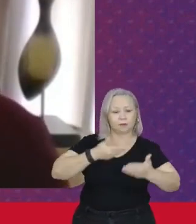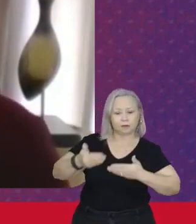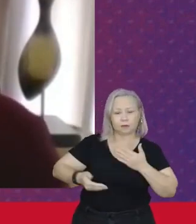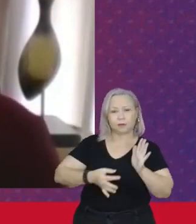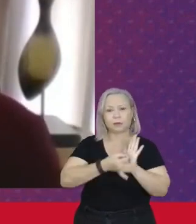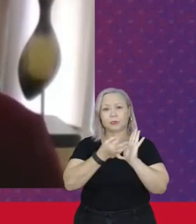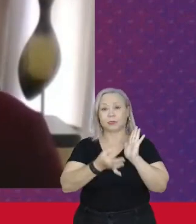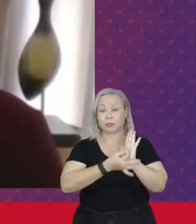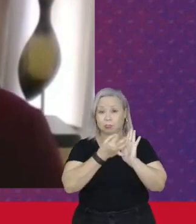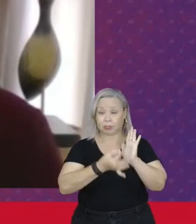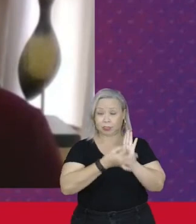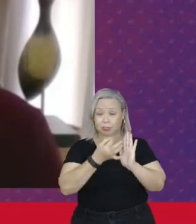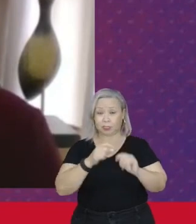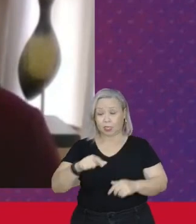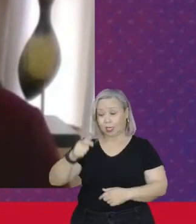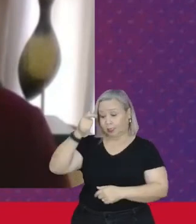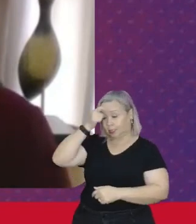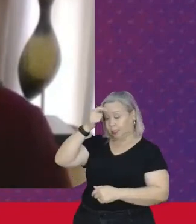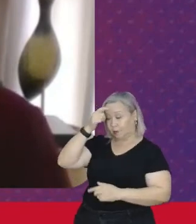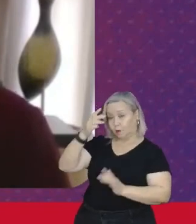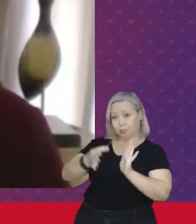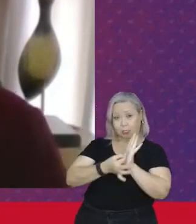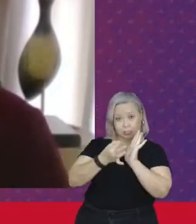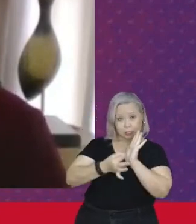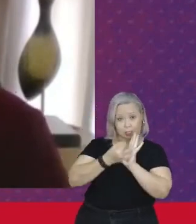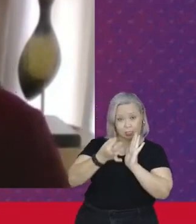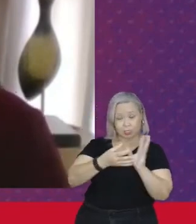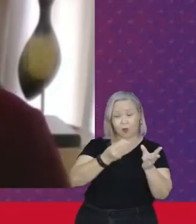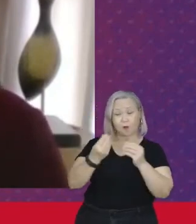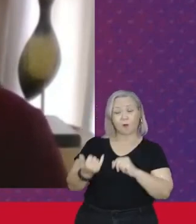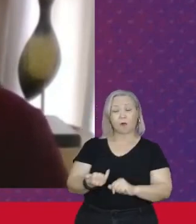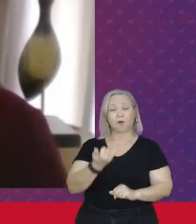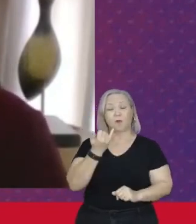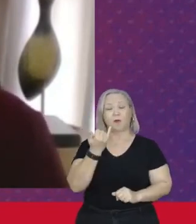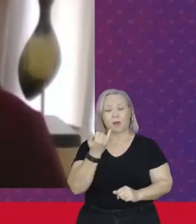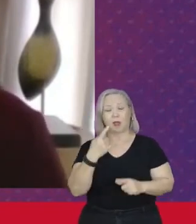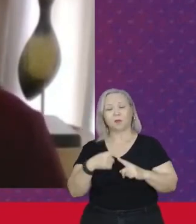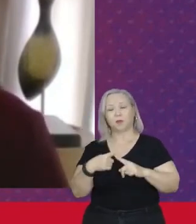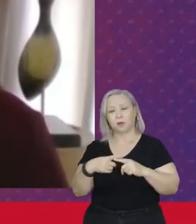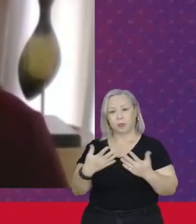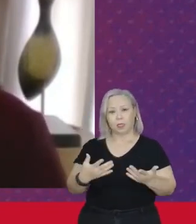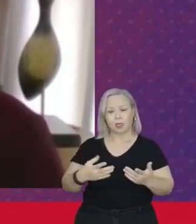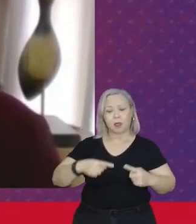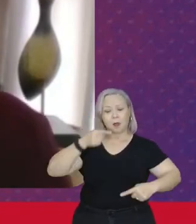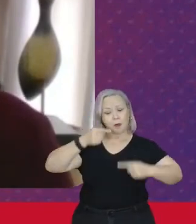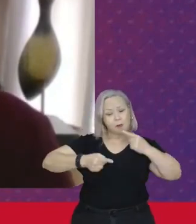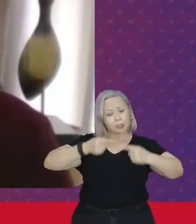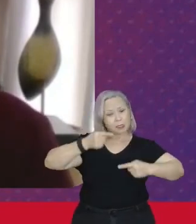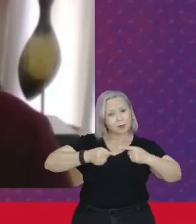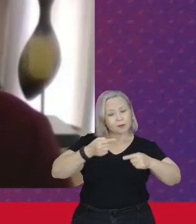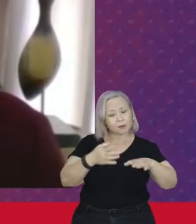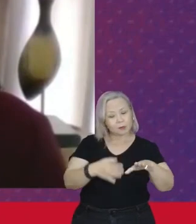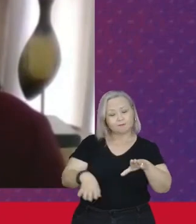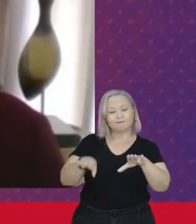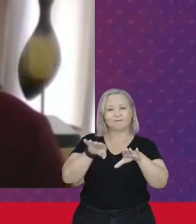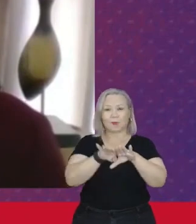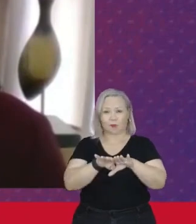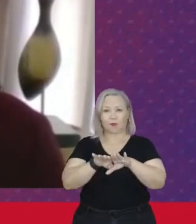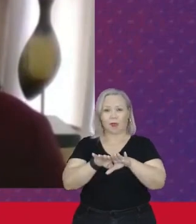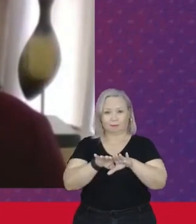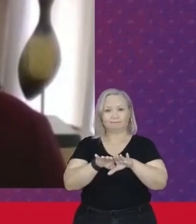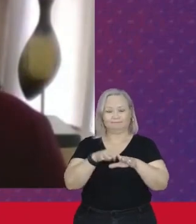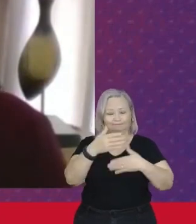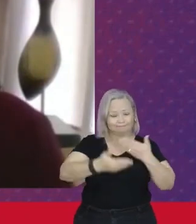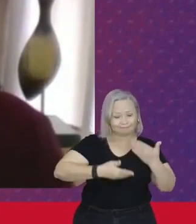critica, e essa consciência crítica, ela é muito importante para a gente discutir a igualdade entre homens